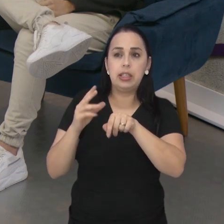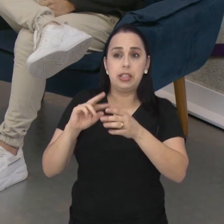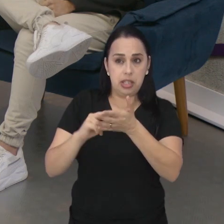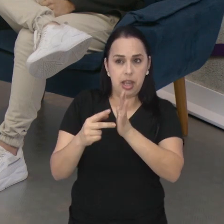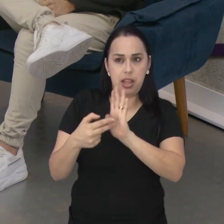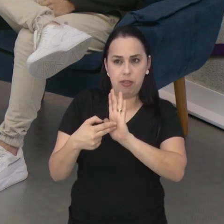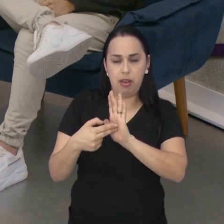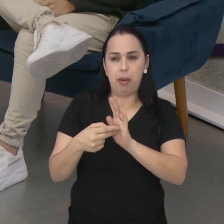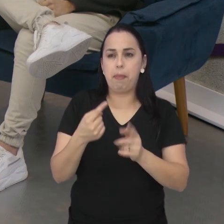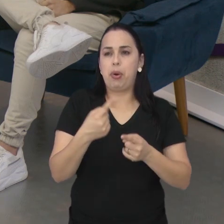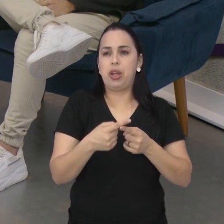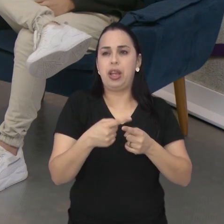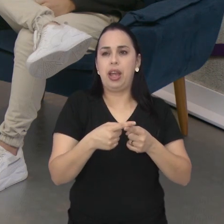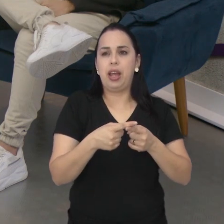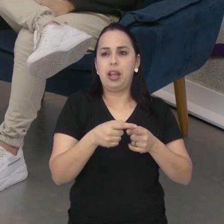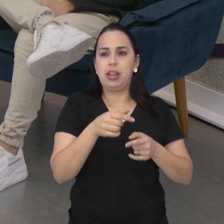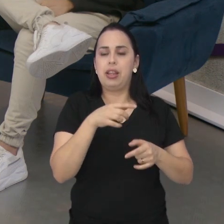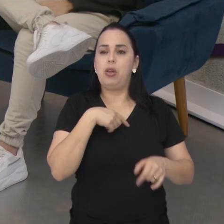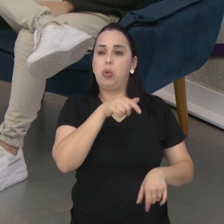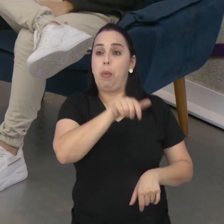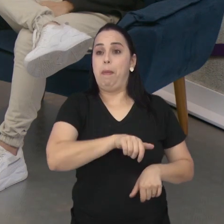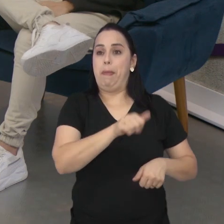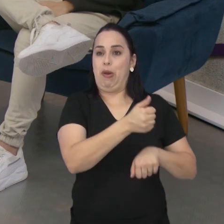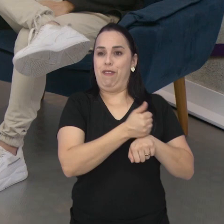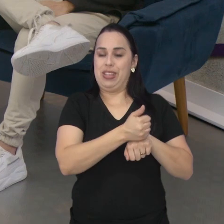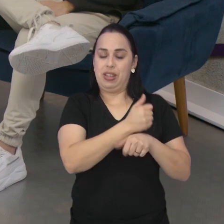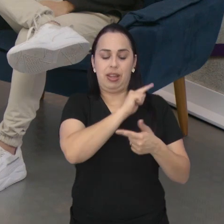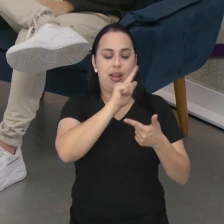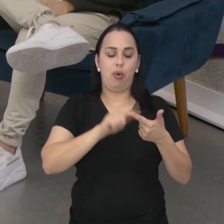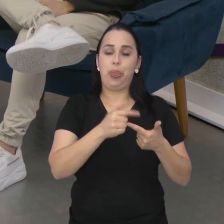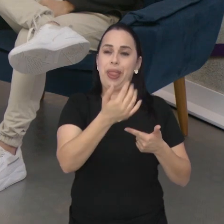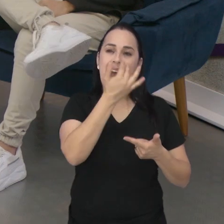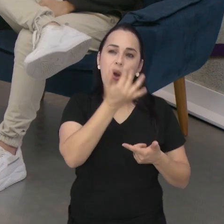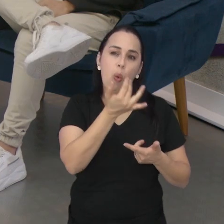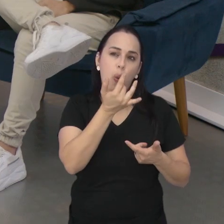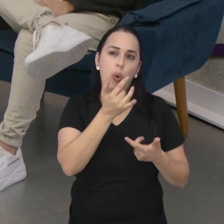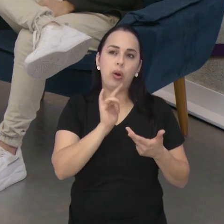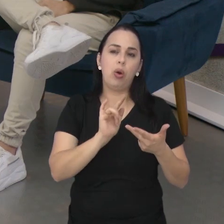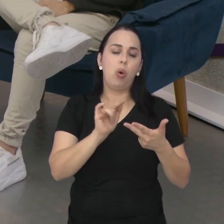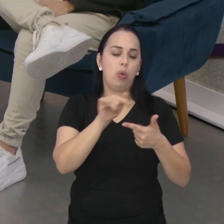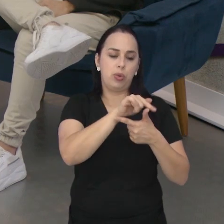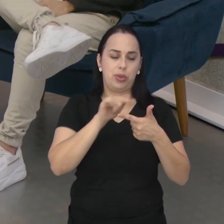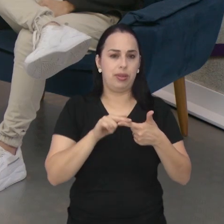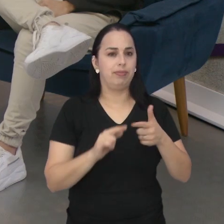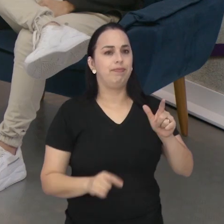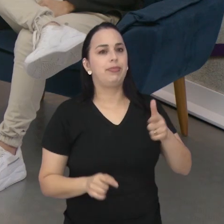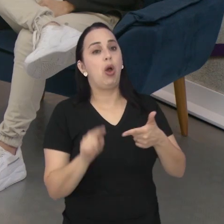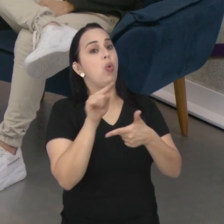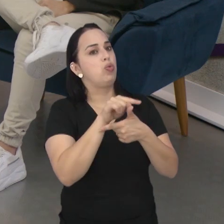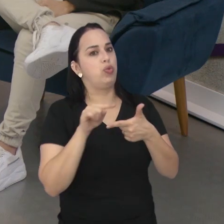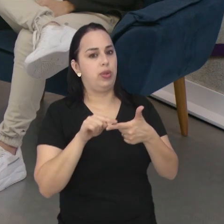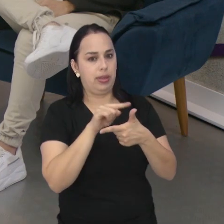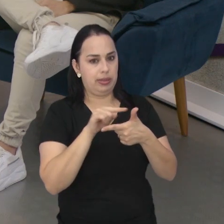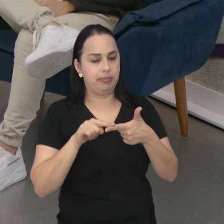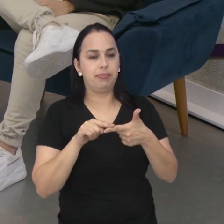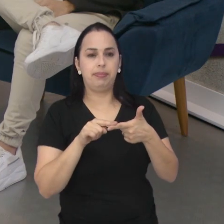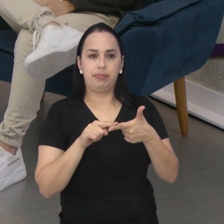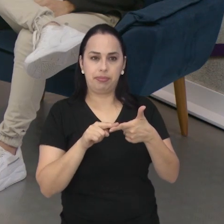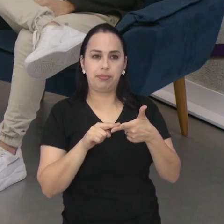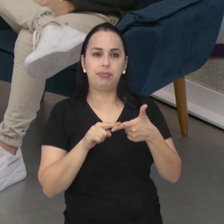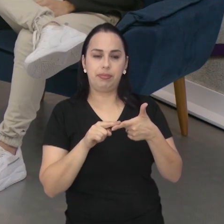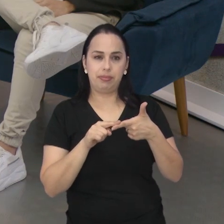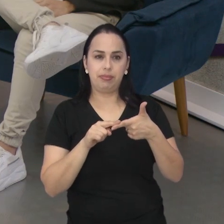também referente à parte do profissional, da tinta ou os dois? Os dois.